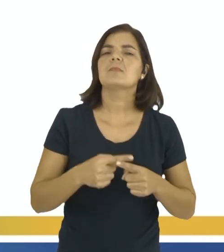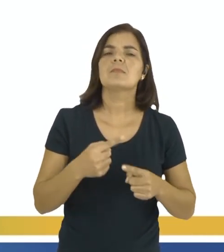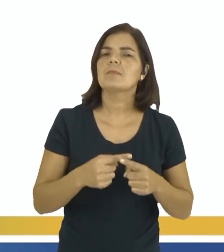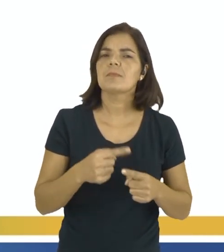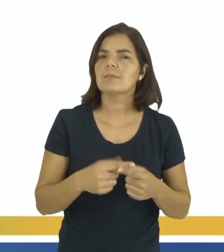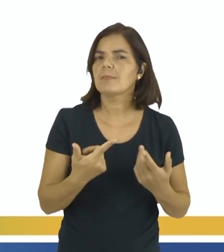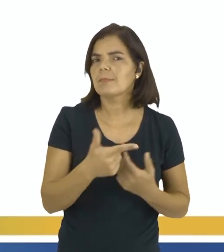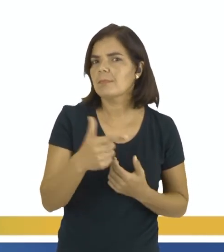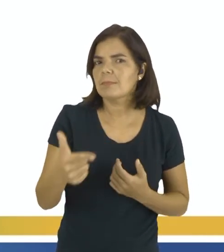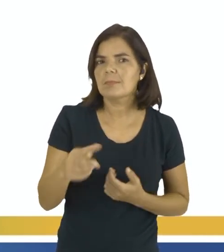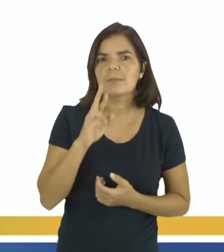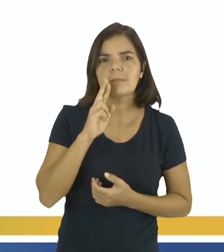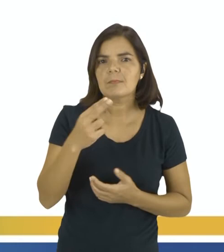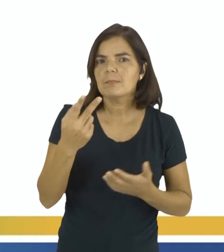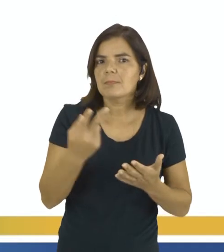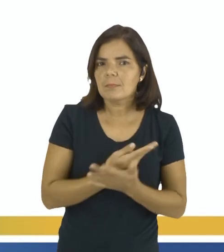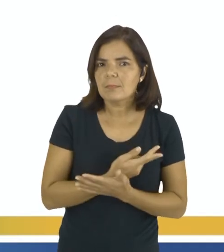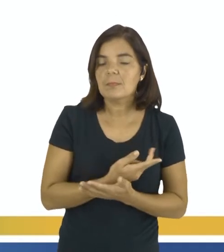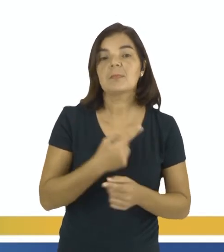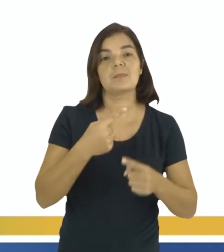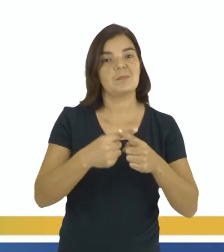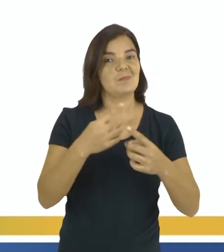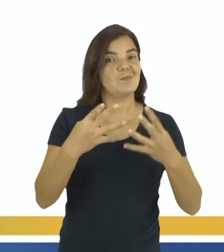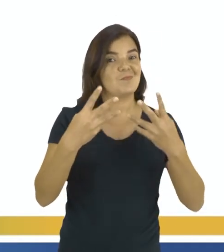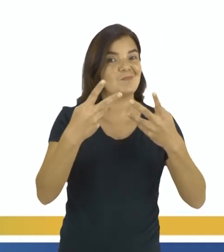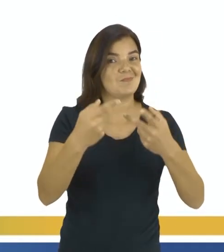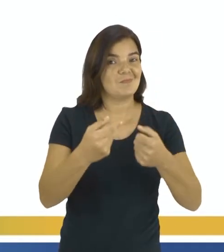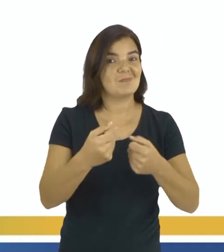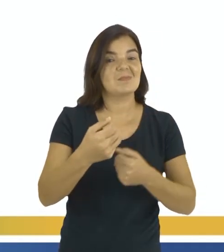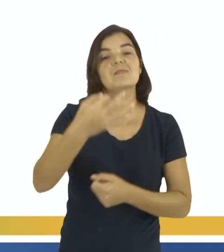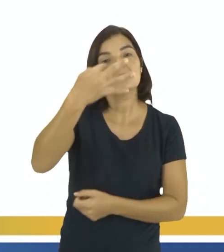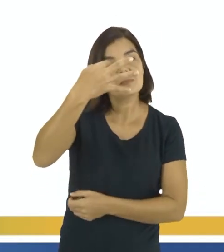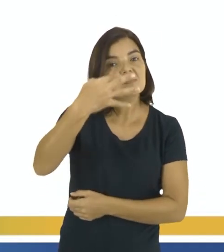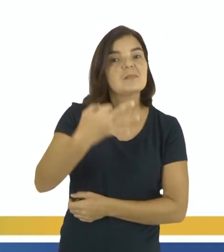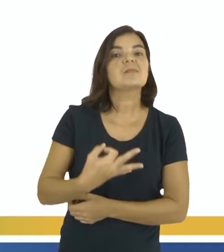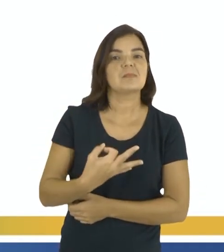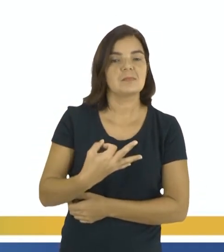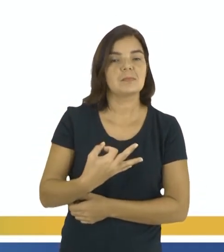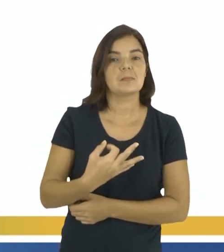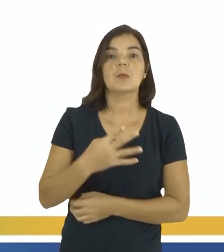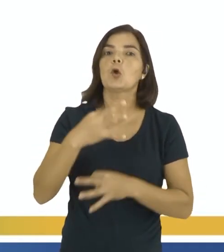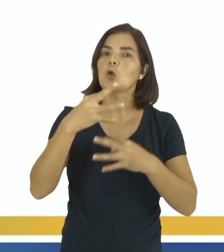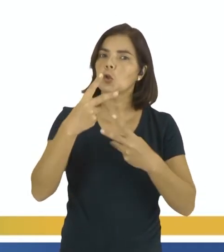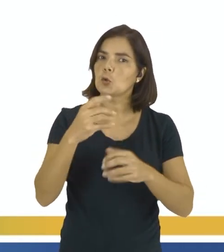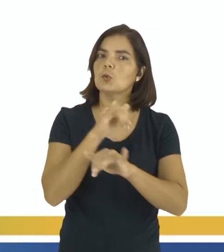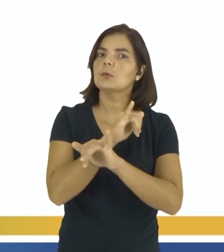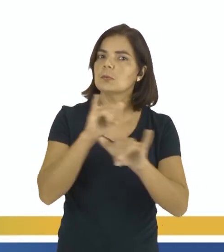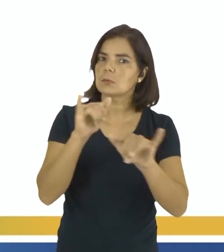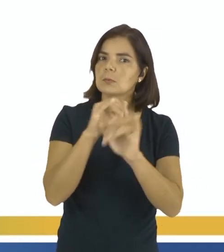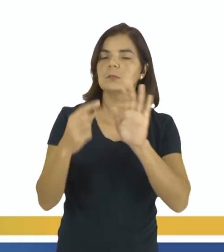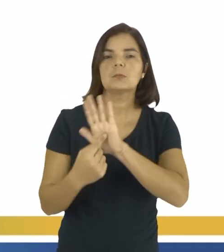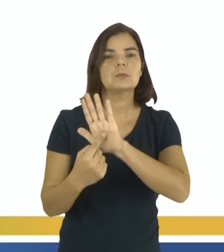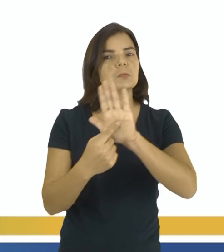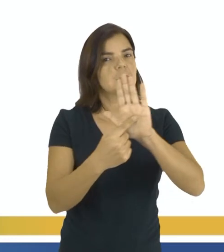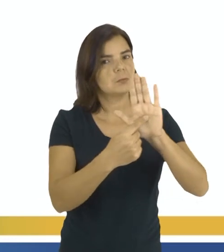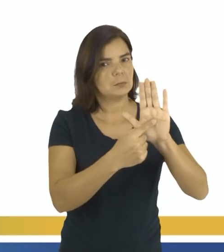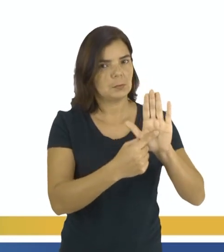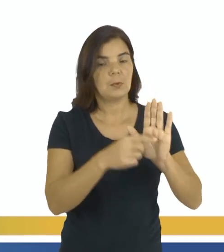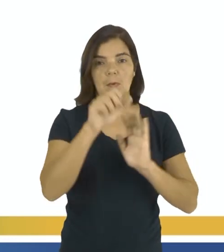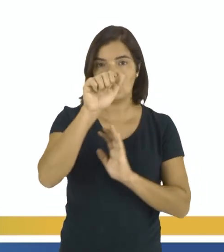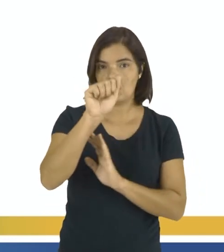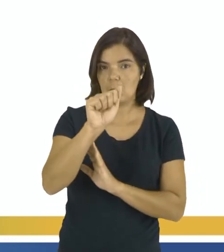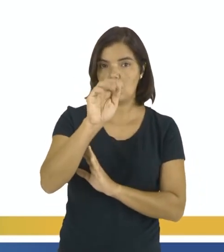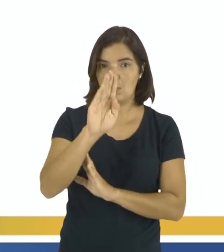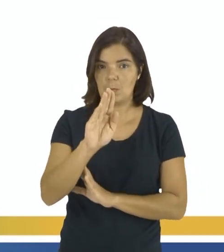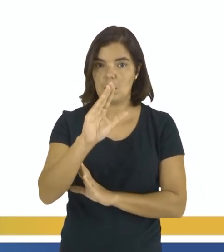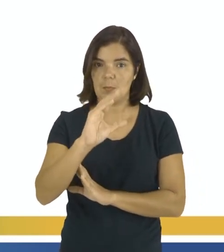nenhuma das alternativas anteriores? Porque todas estão corretas. Todas as informações apresentadas, letra A,